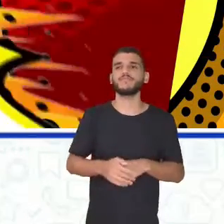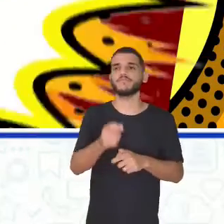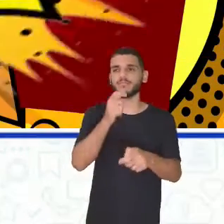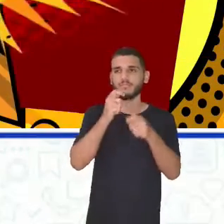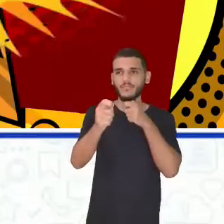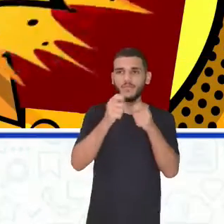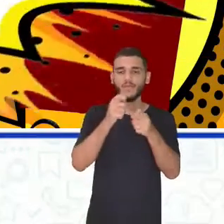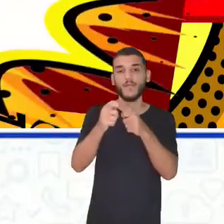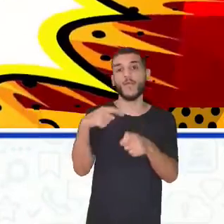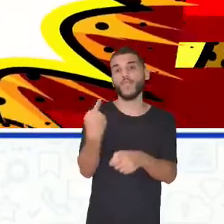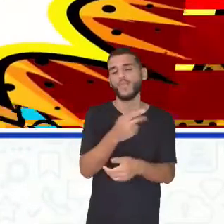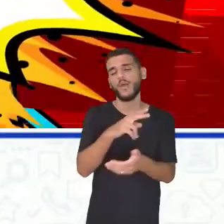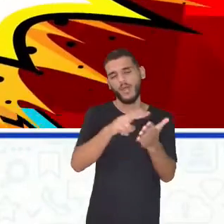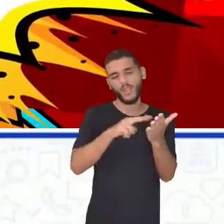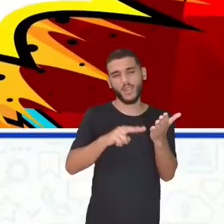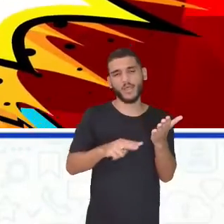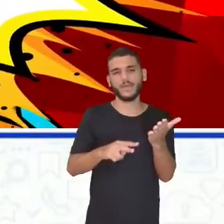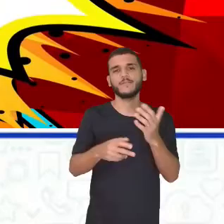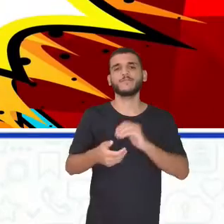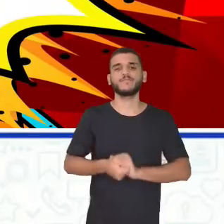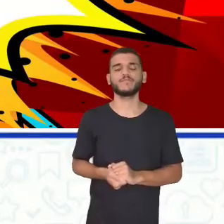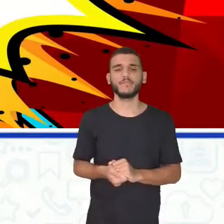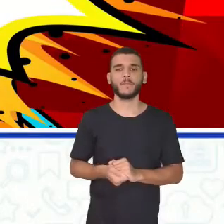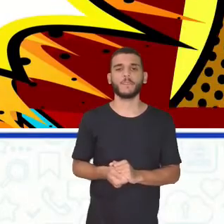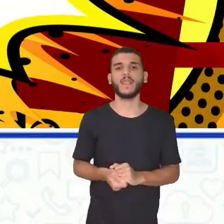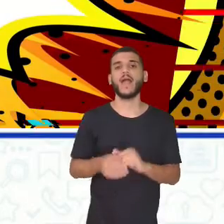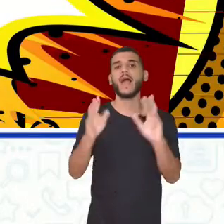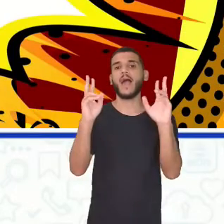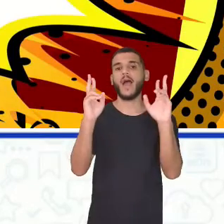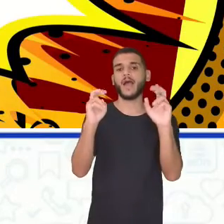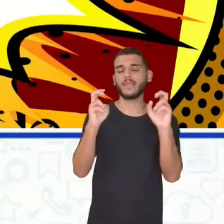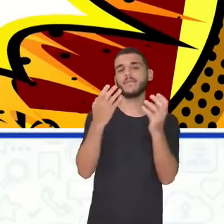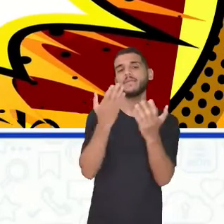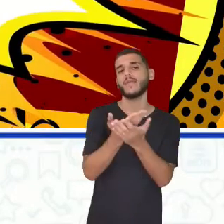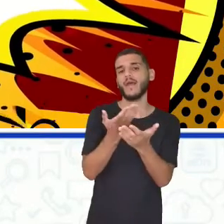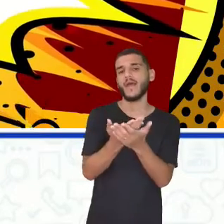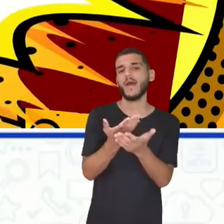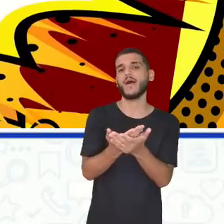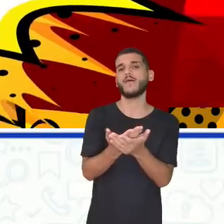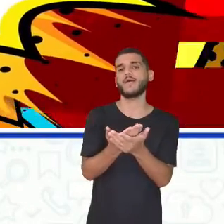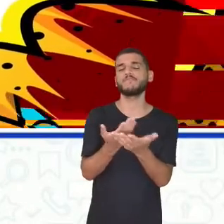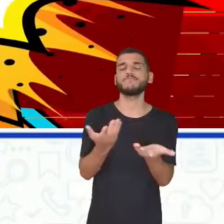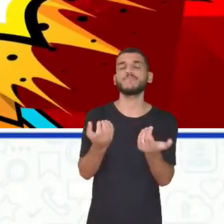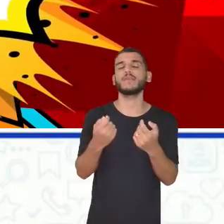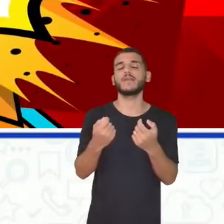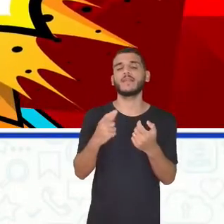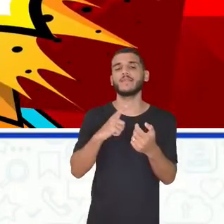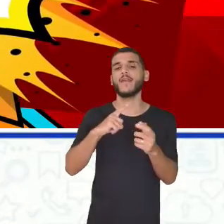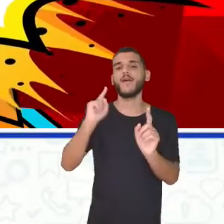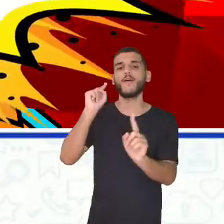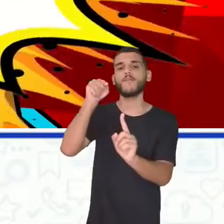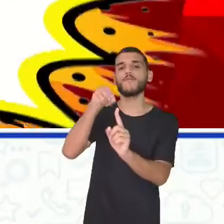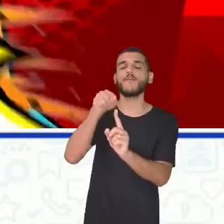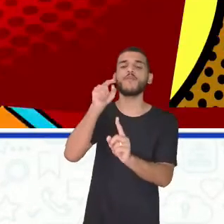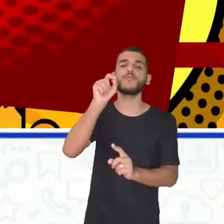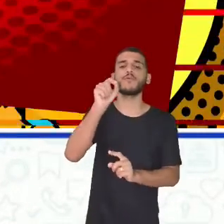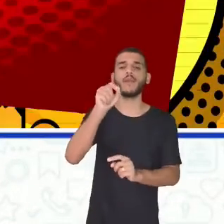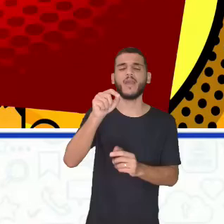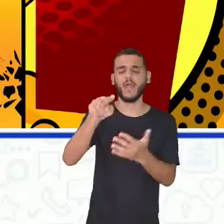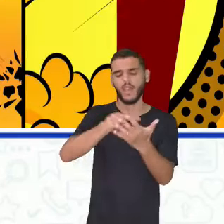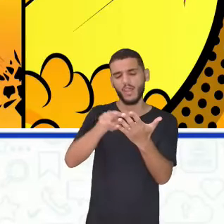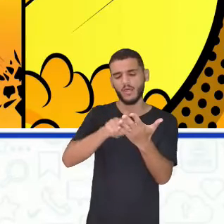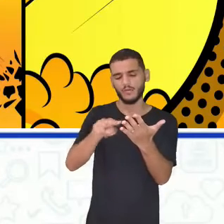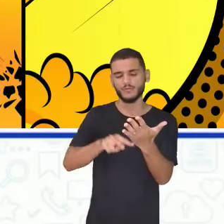Nós estaremos lendo, essa aula reforça, não é? O conteúdo, o eixo temático, leitura. E